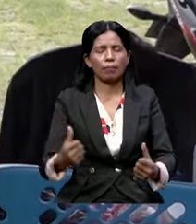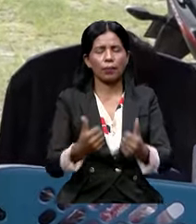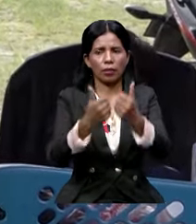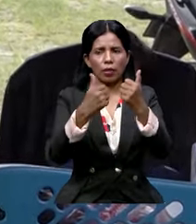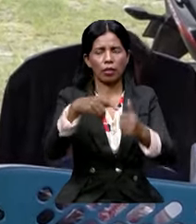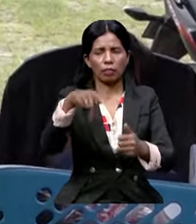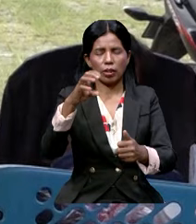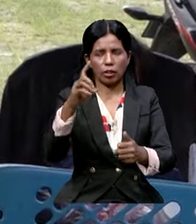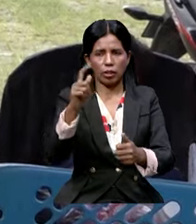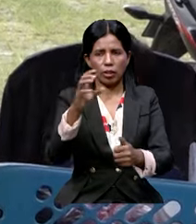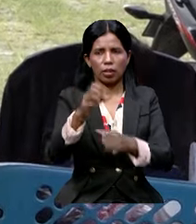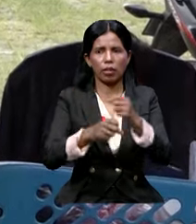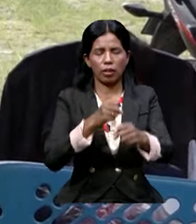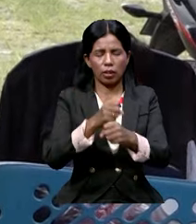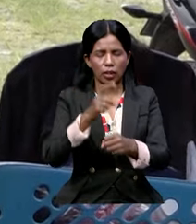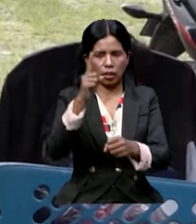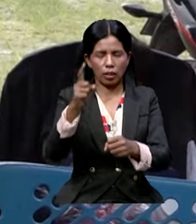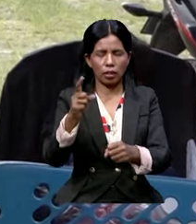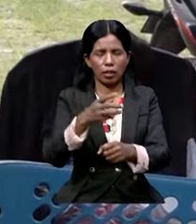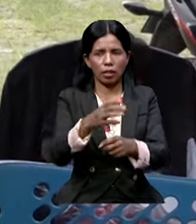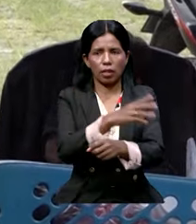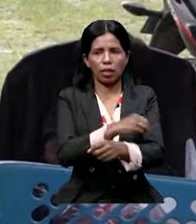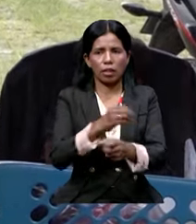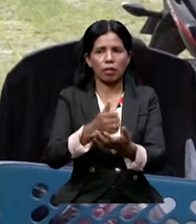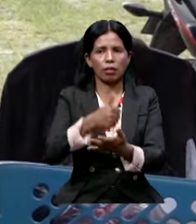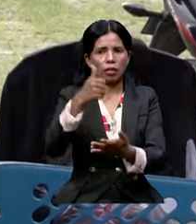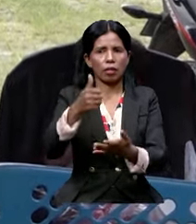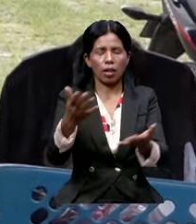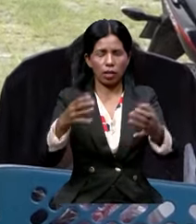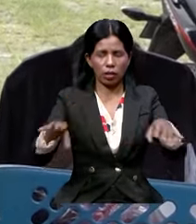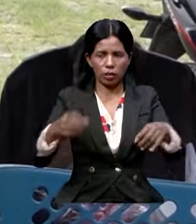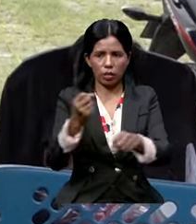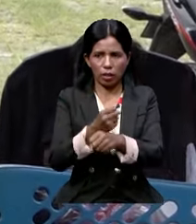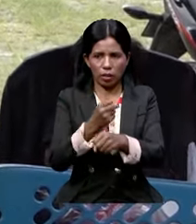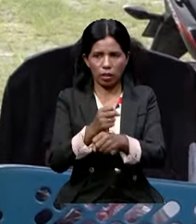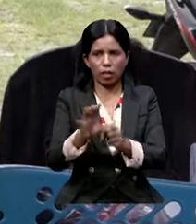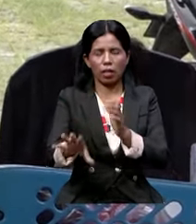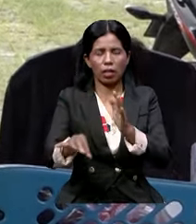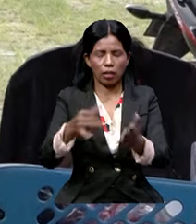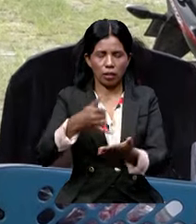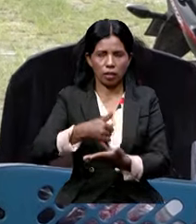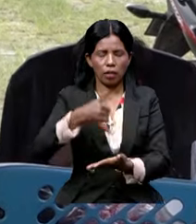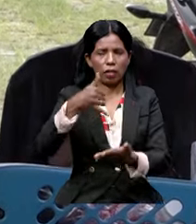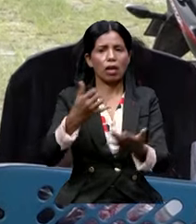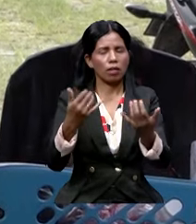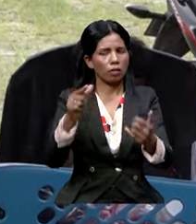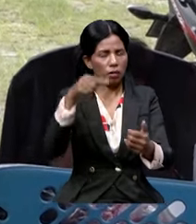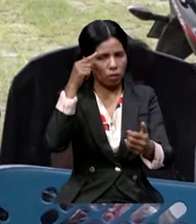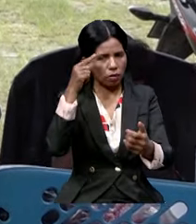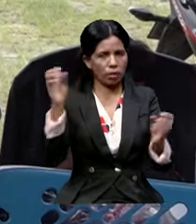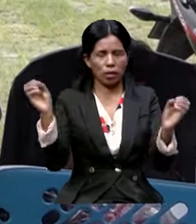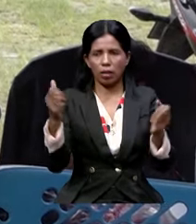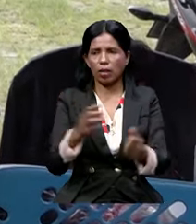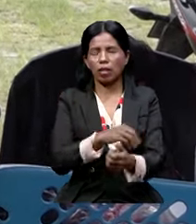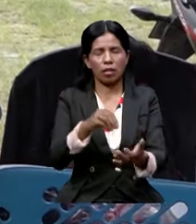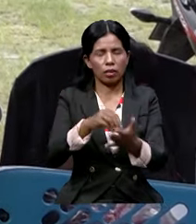Petani desa, anto tina nila petani desa de makania hetan juara petani silsilu hakasan prato hetan hetan premimos. Mas agora governo latar